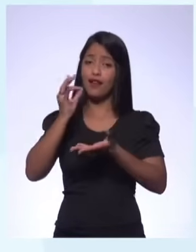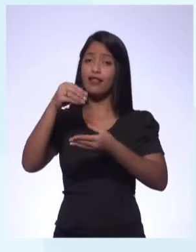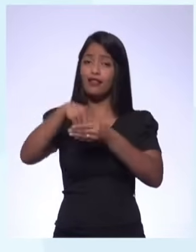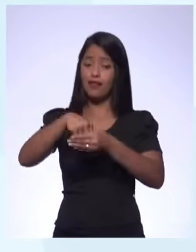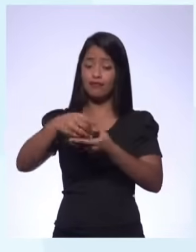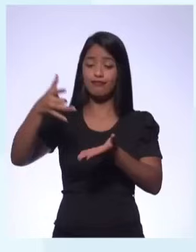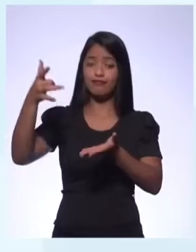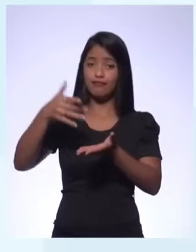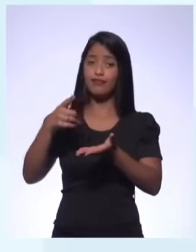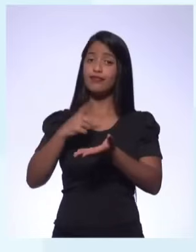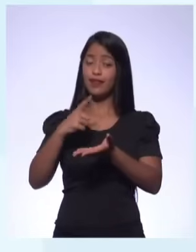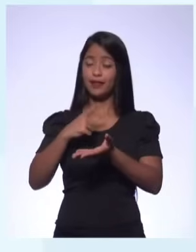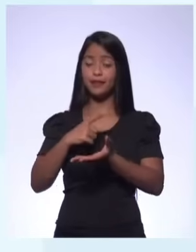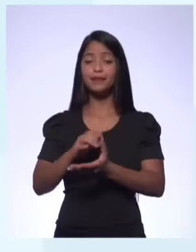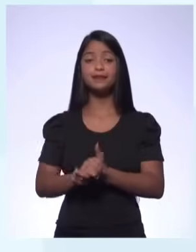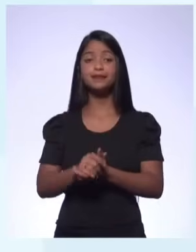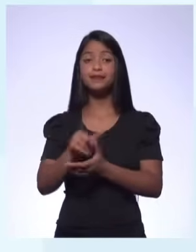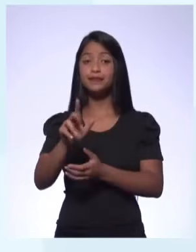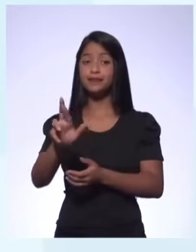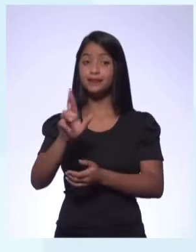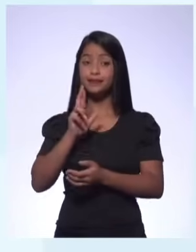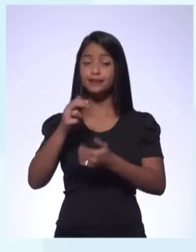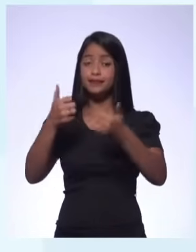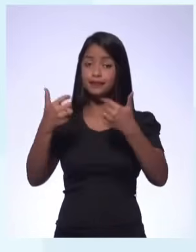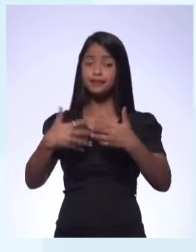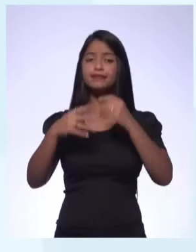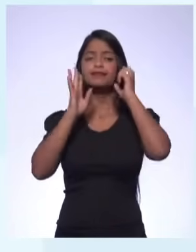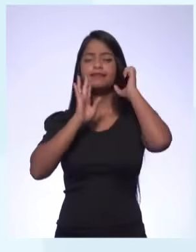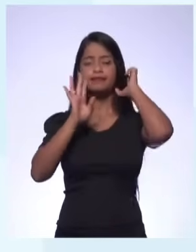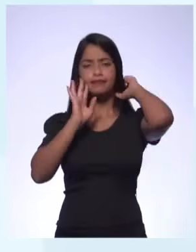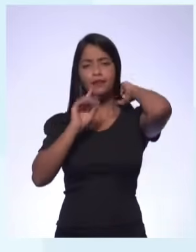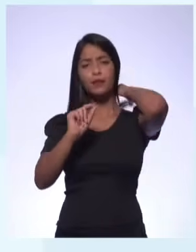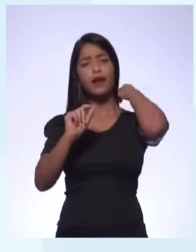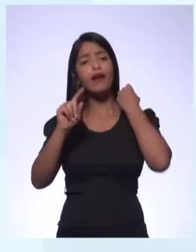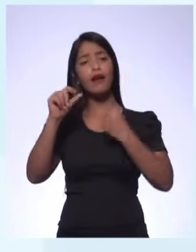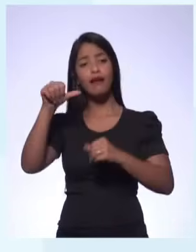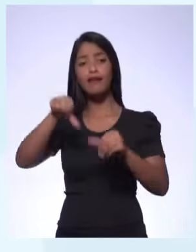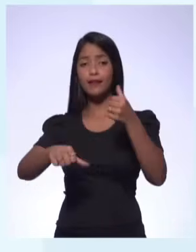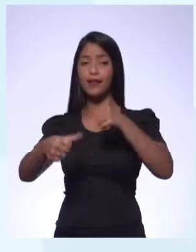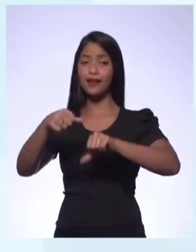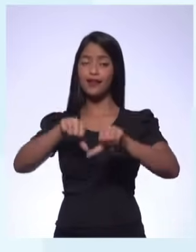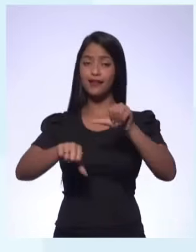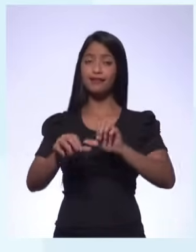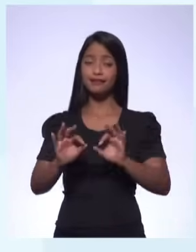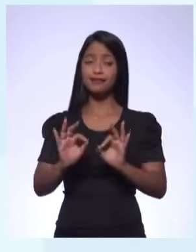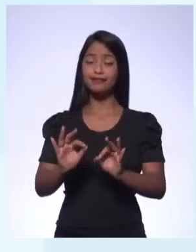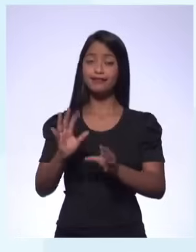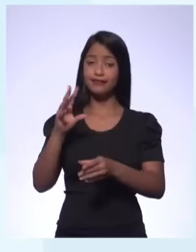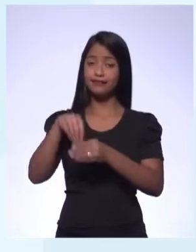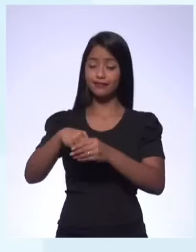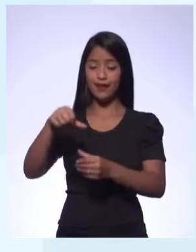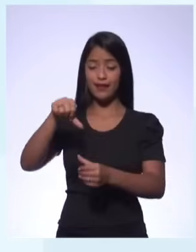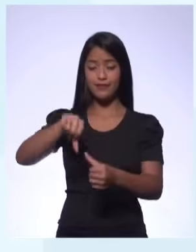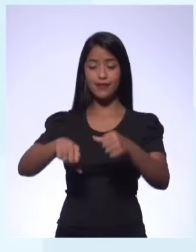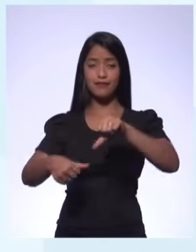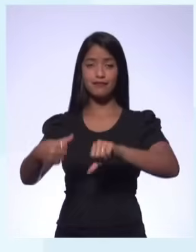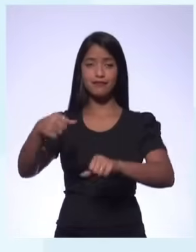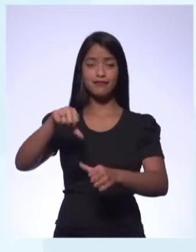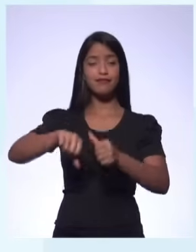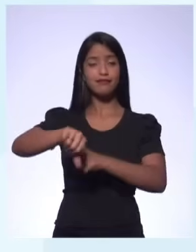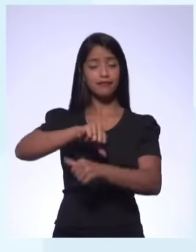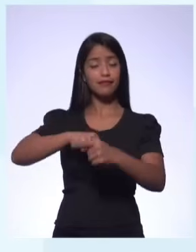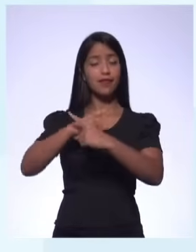E você falou bacana aí, o professor Edjoel. Isso daí é uma transformação química, né? Ali a gente já tem uma transformação química.